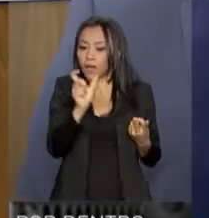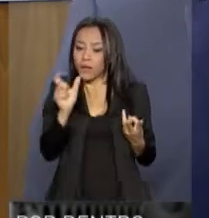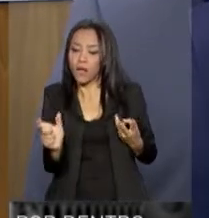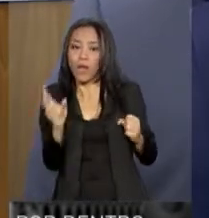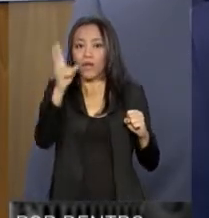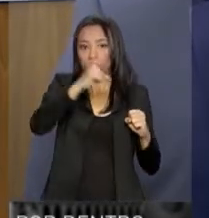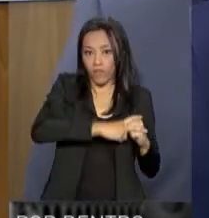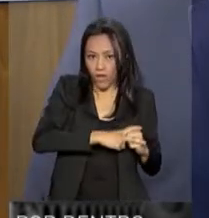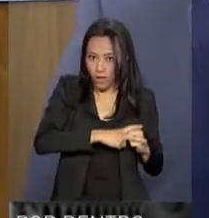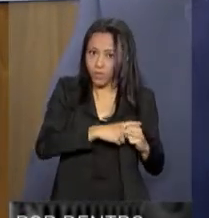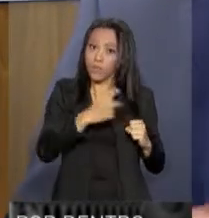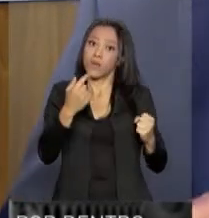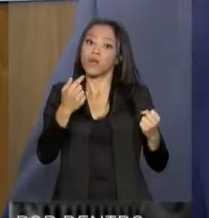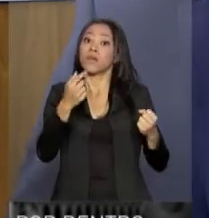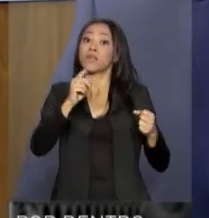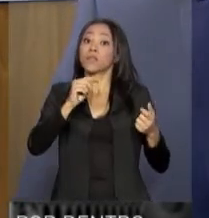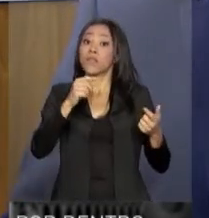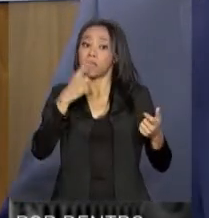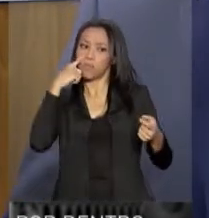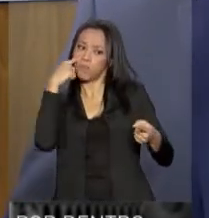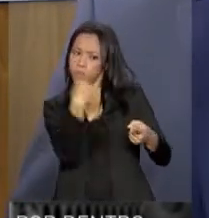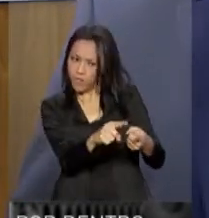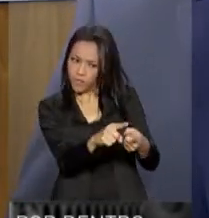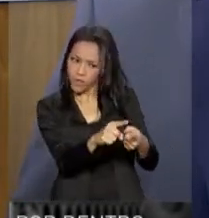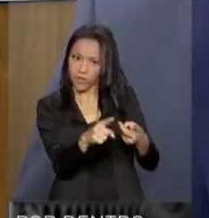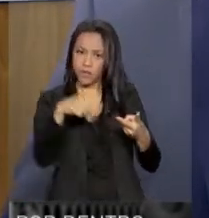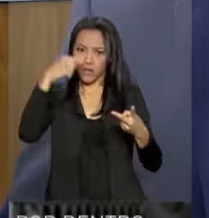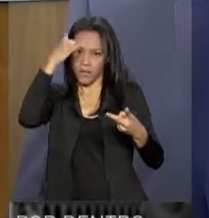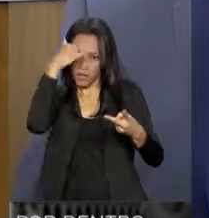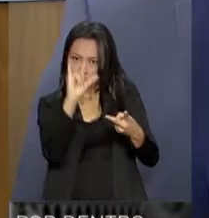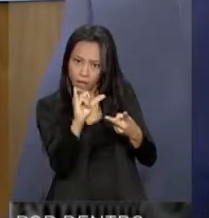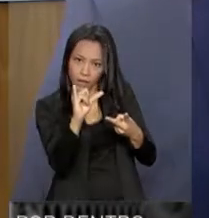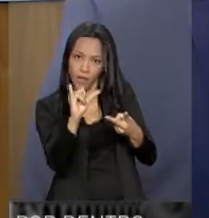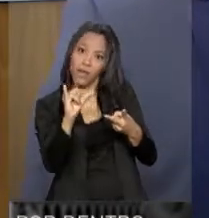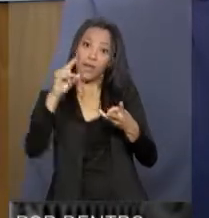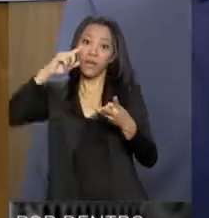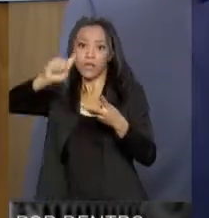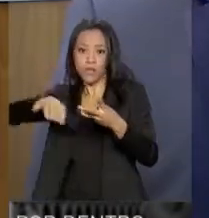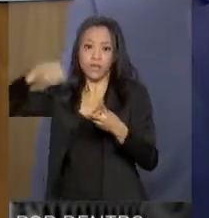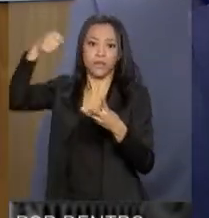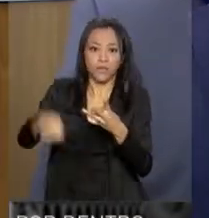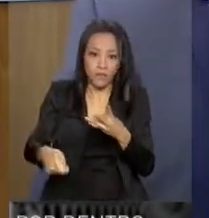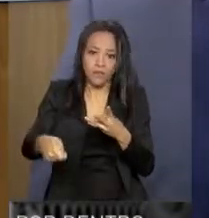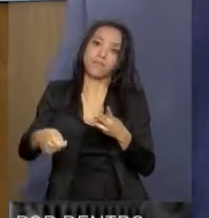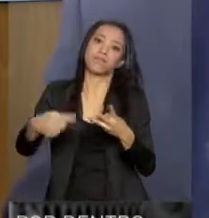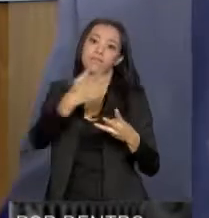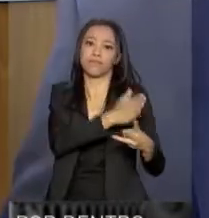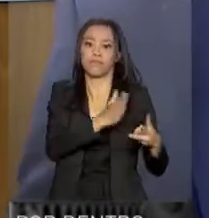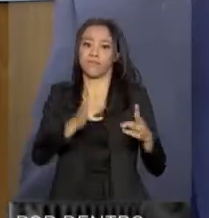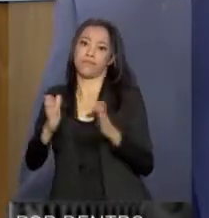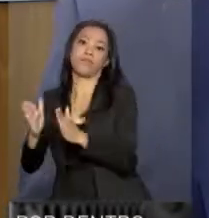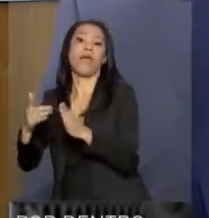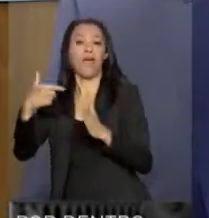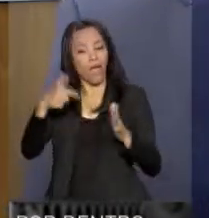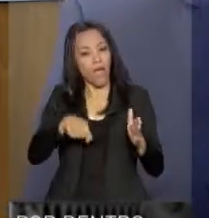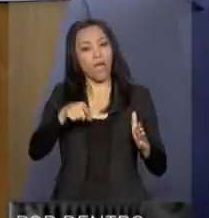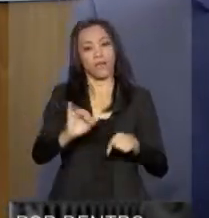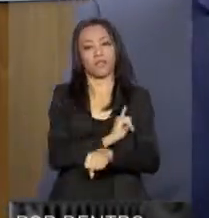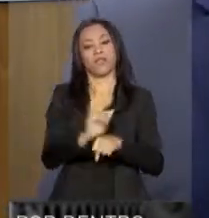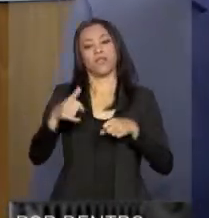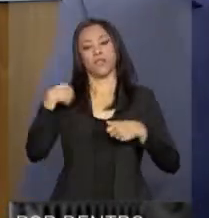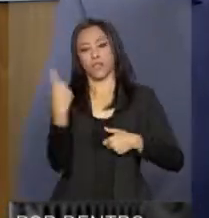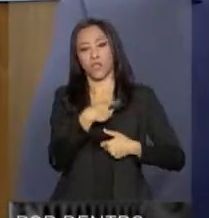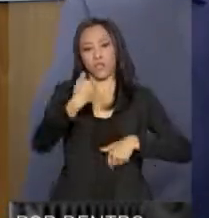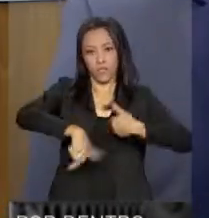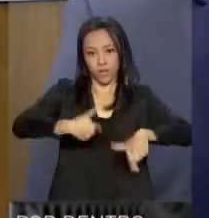pra você combater a corrupção que tem detectar tem que prevenir e tem que sancionar então nós trabalhamos nessa essas três vertentes